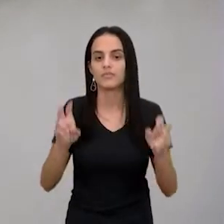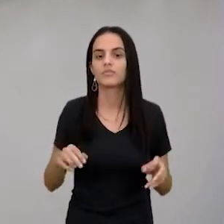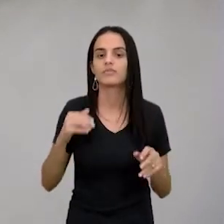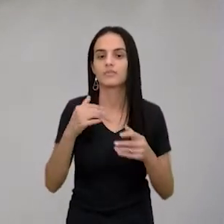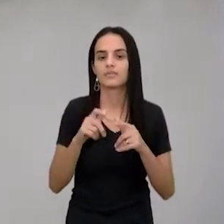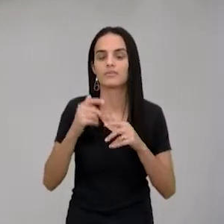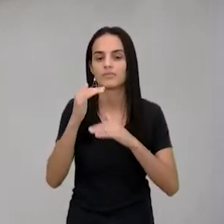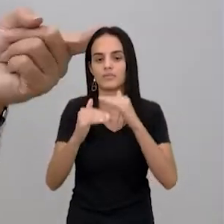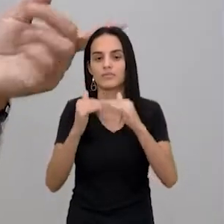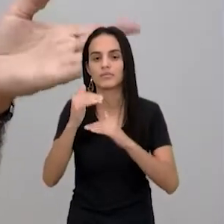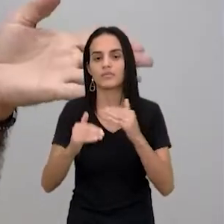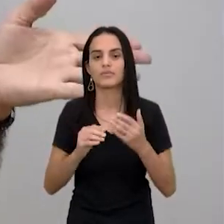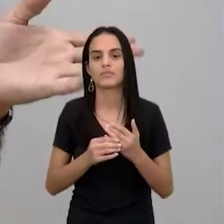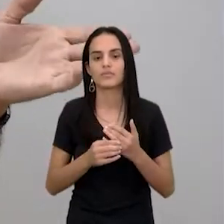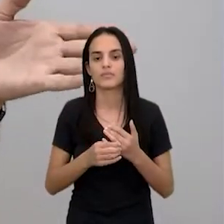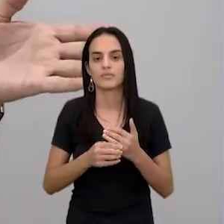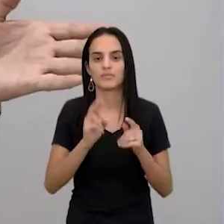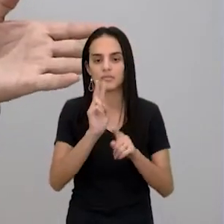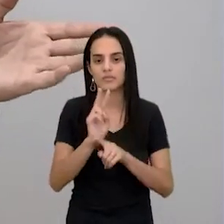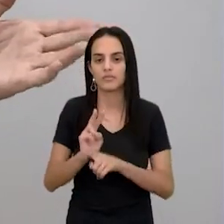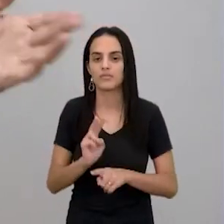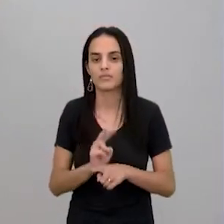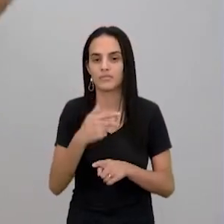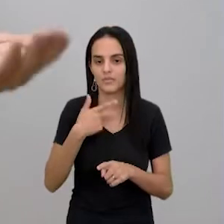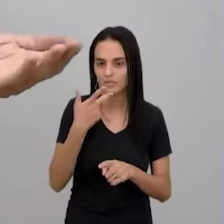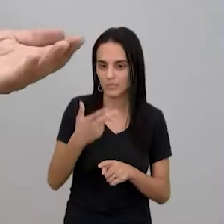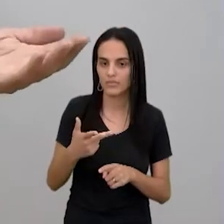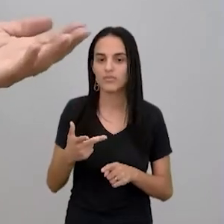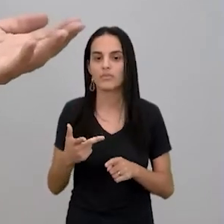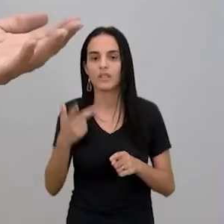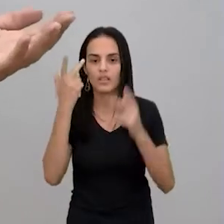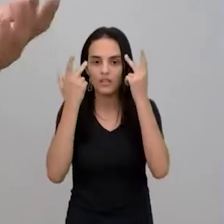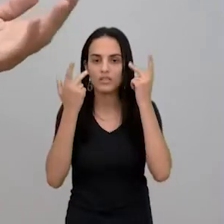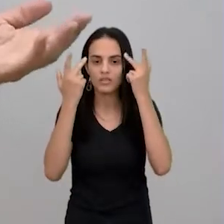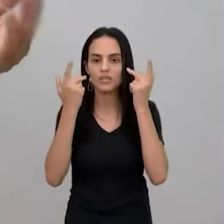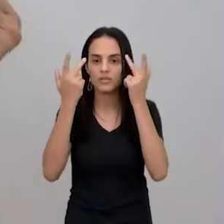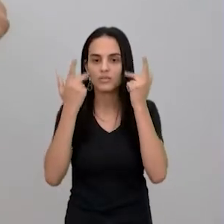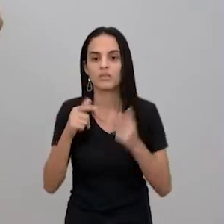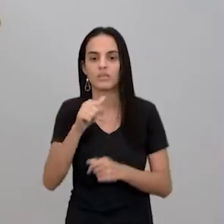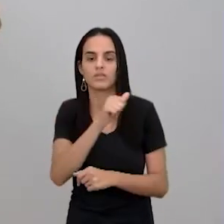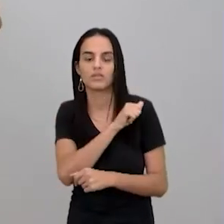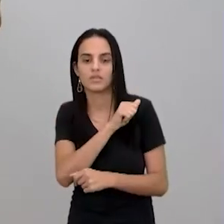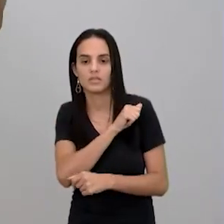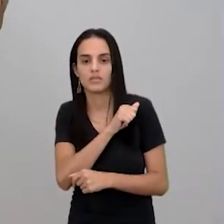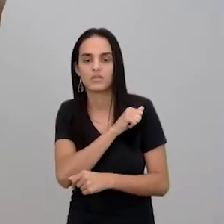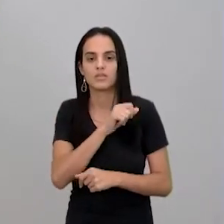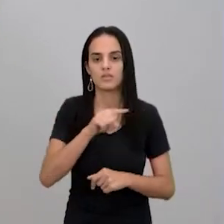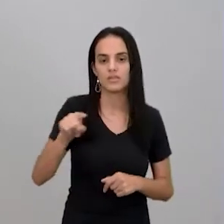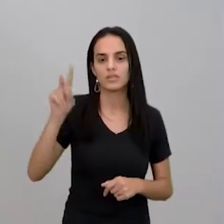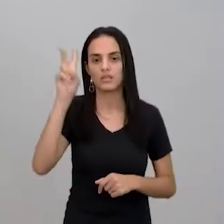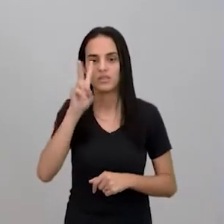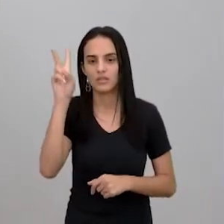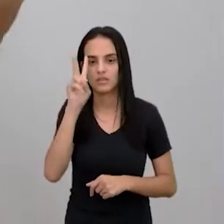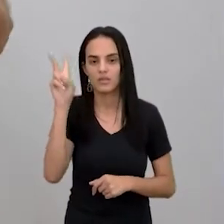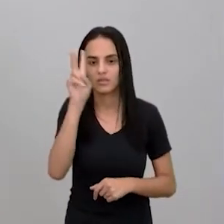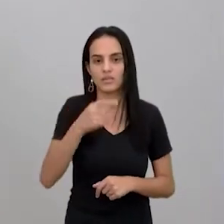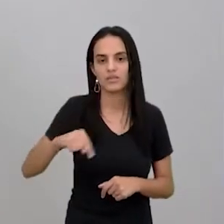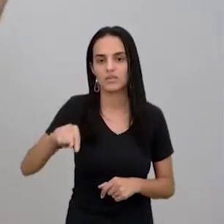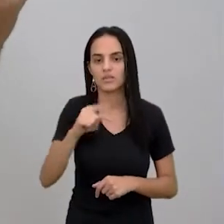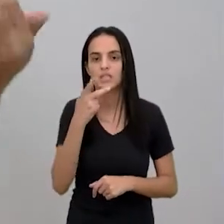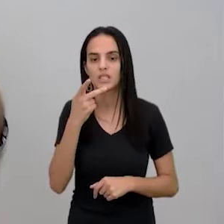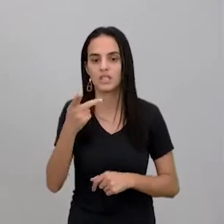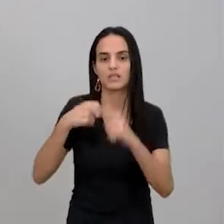gente deu a volta e compensou tudo isso com a tecnologia. Exato, né? Só de pensar também que na nossa espécie, por exemplo, a gente